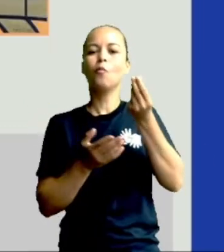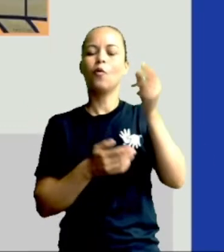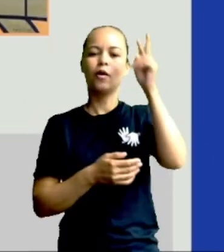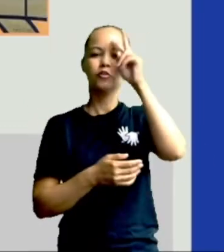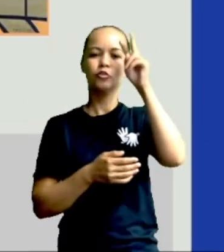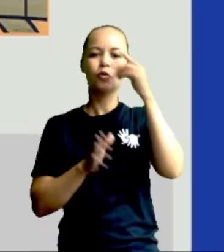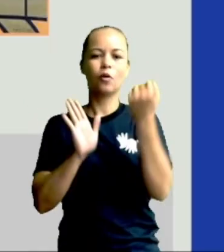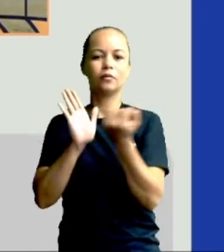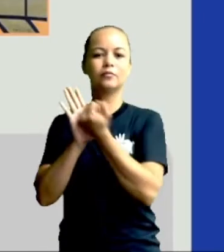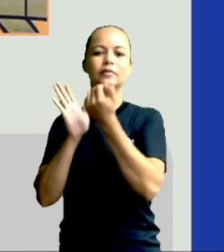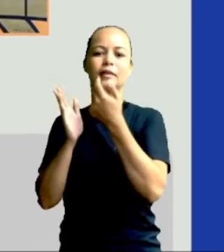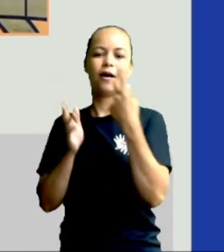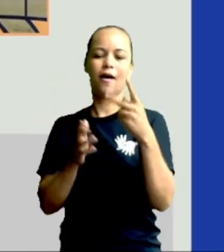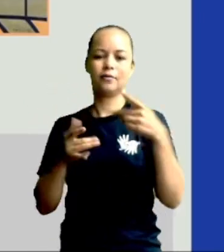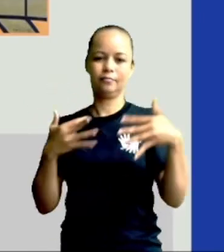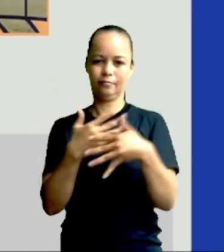cidade.